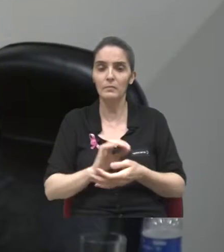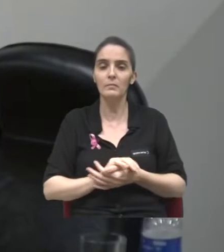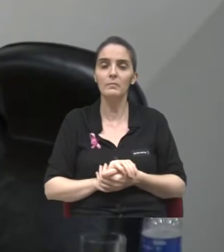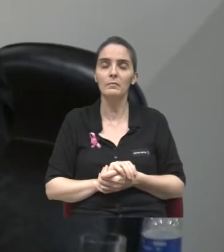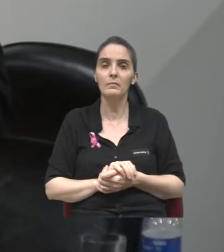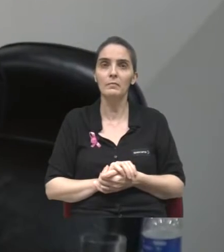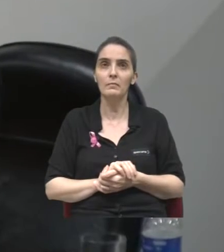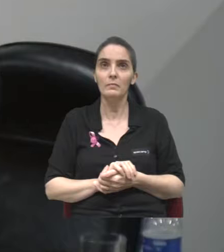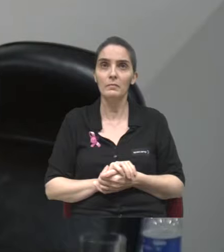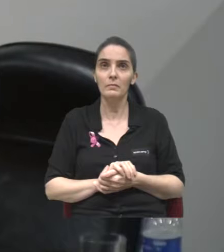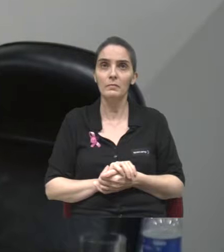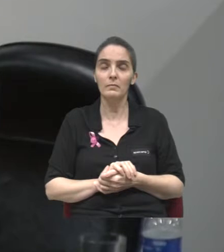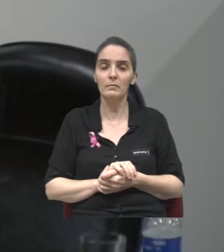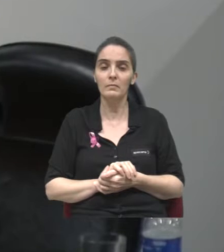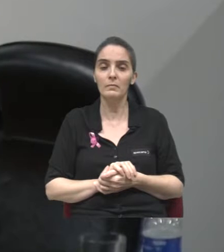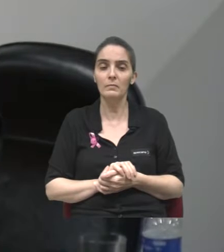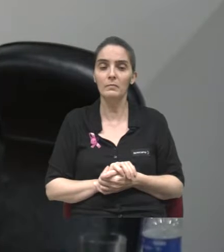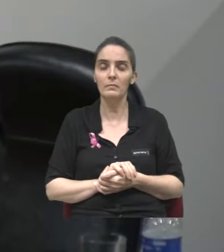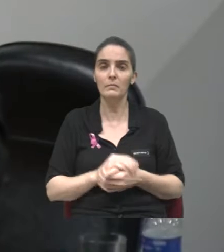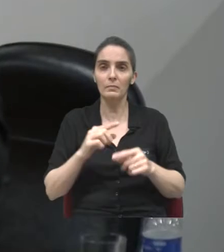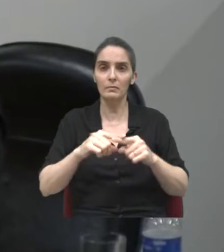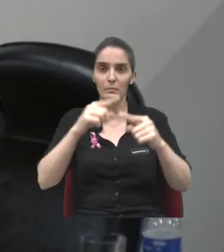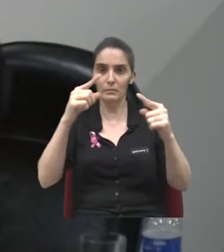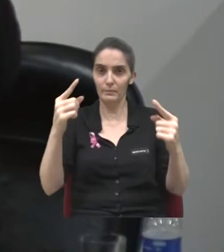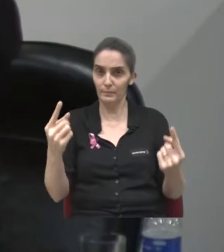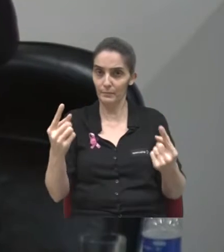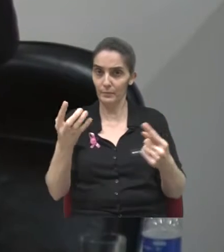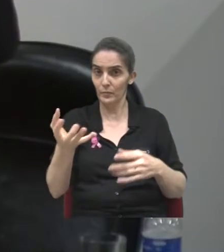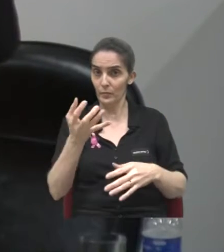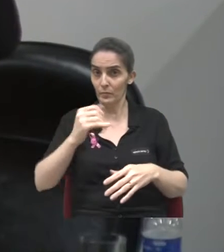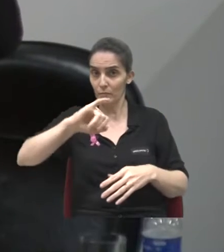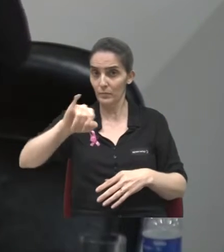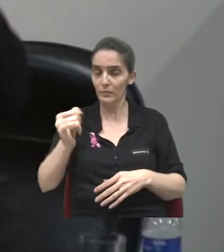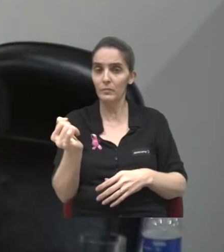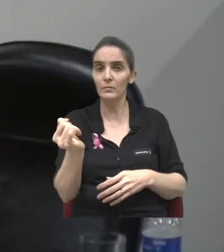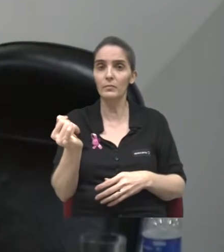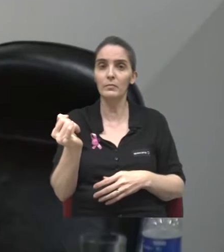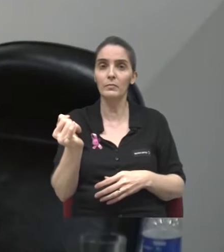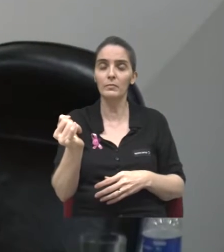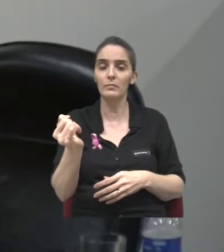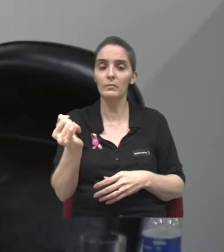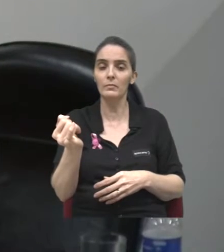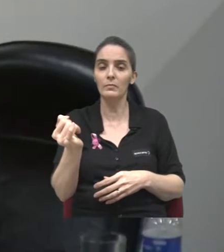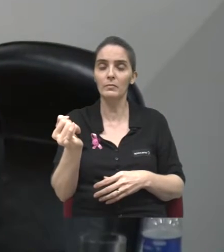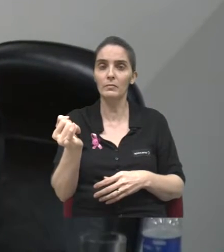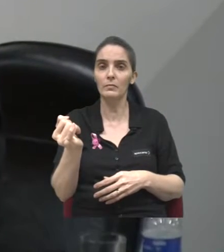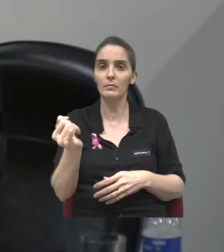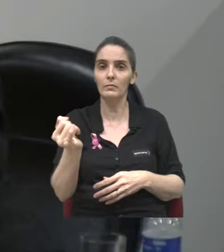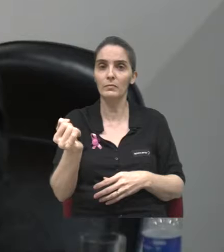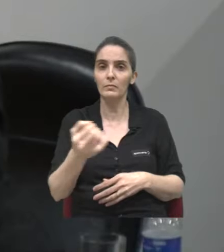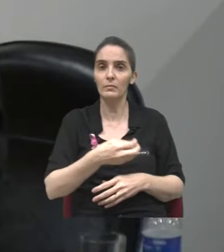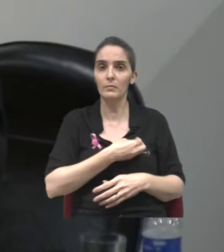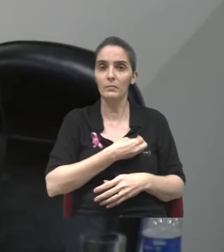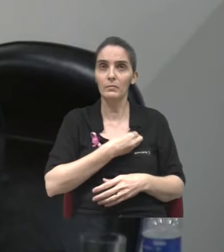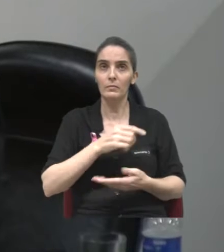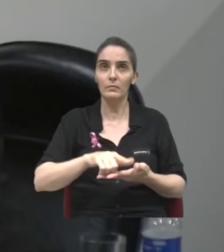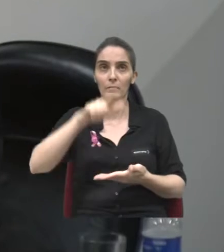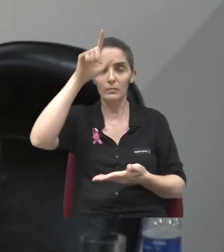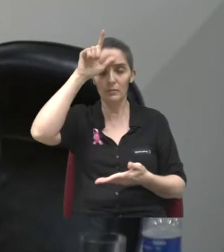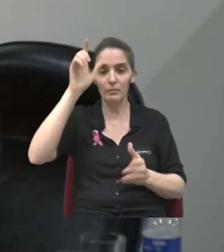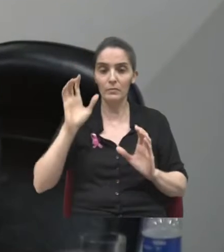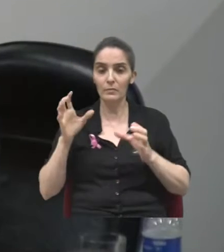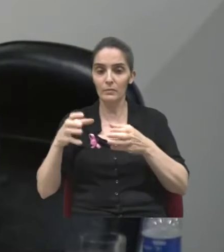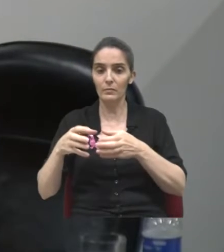palavras, mas eu gostaria de aproveitar, senhor presidente, a presença dos líderes de bloco aqui,